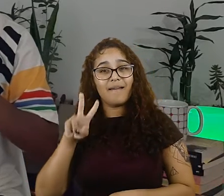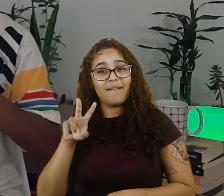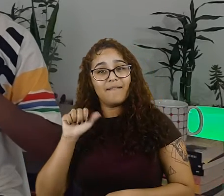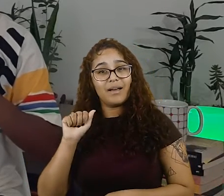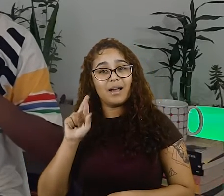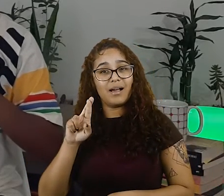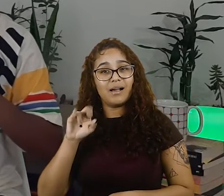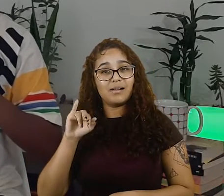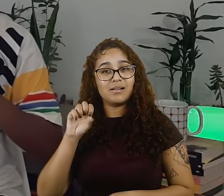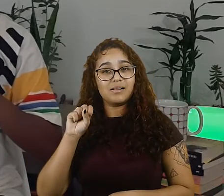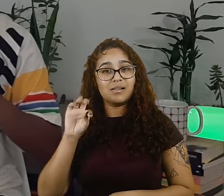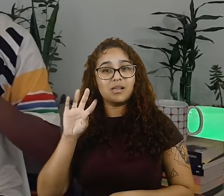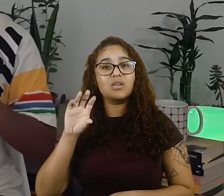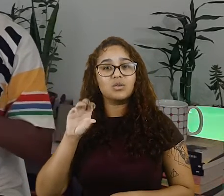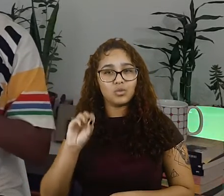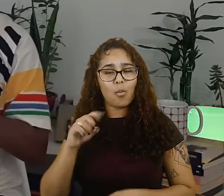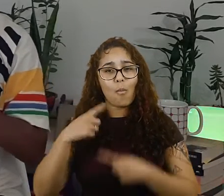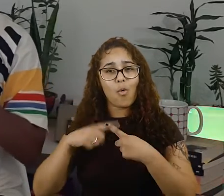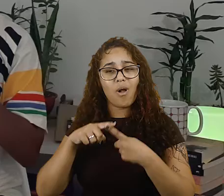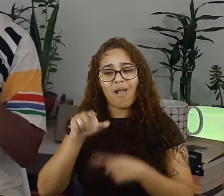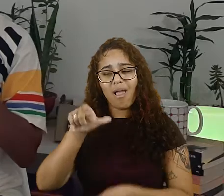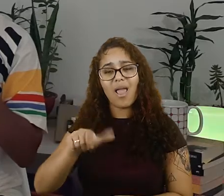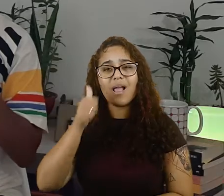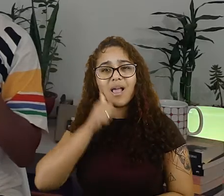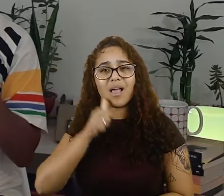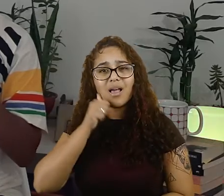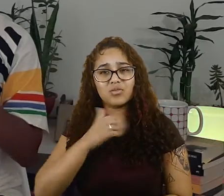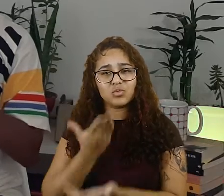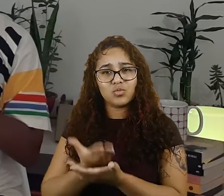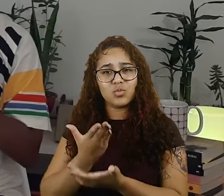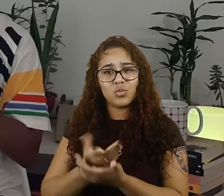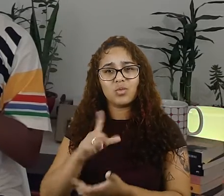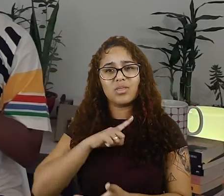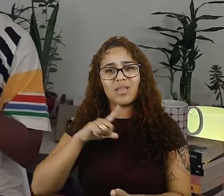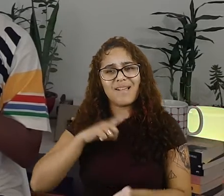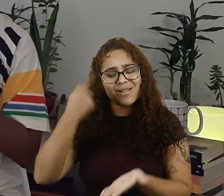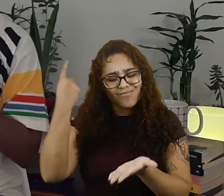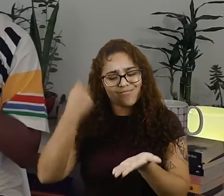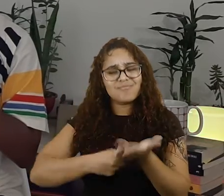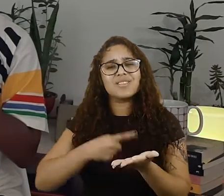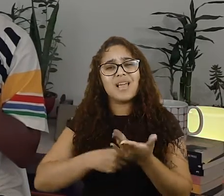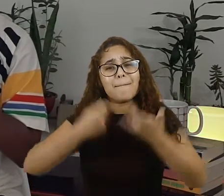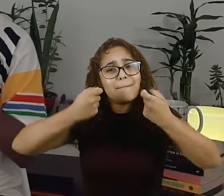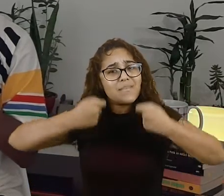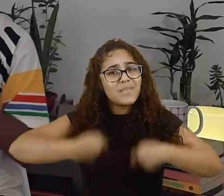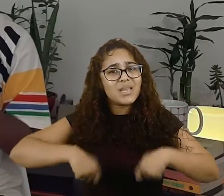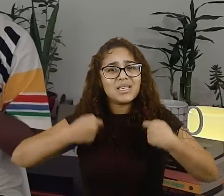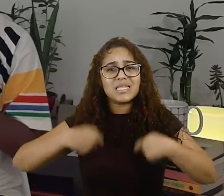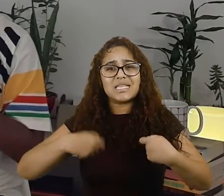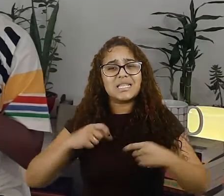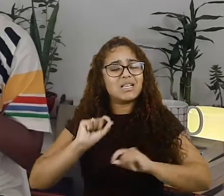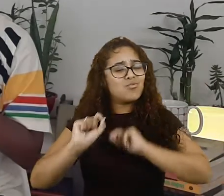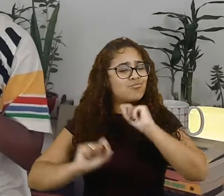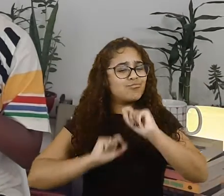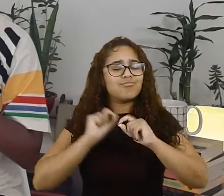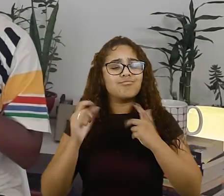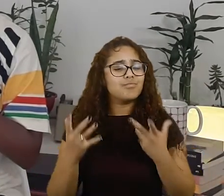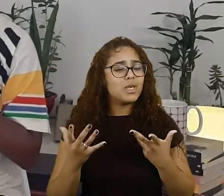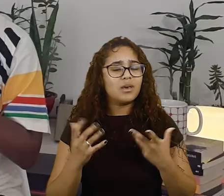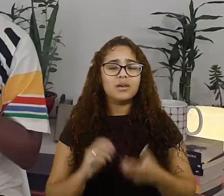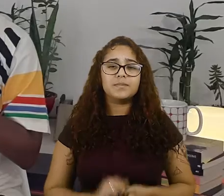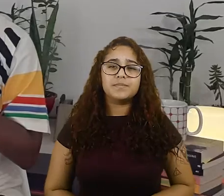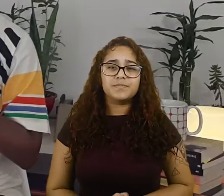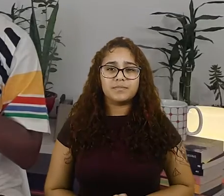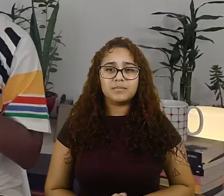necessariamente me vem a Conceição Evaristo, porque nos estudos dela, ela marca muito a necessidade da